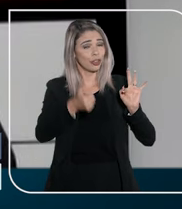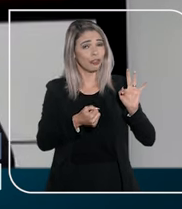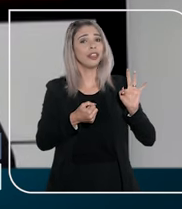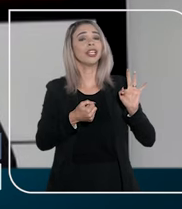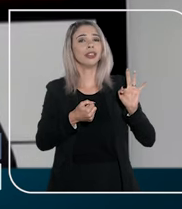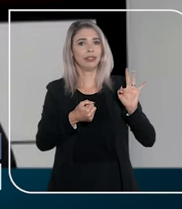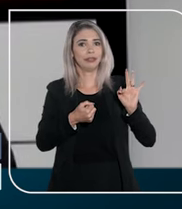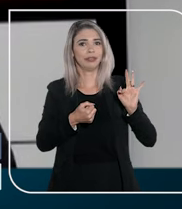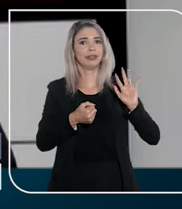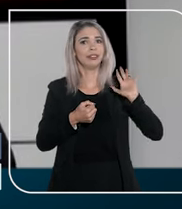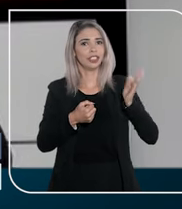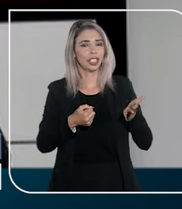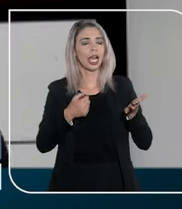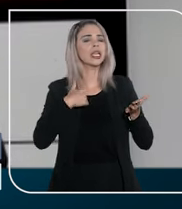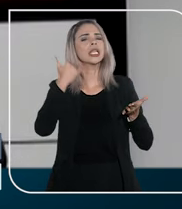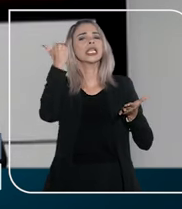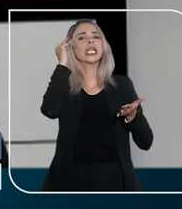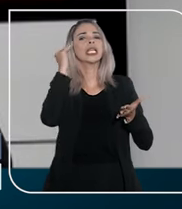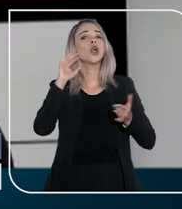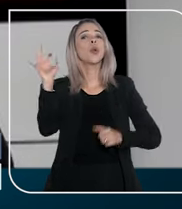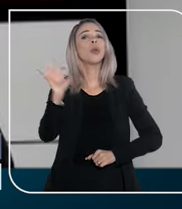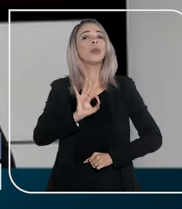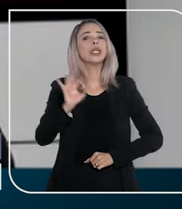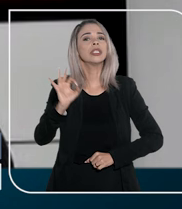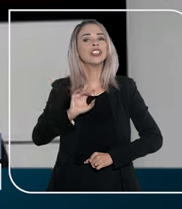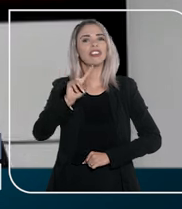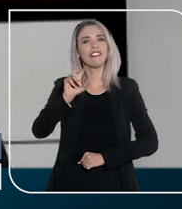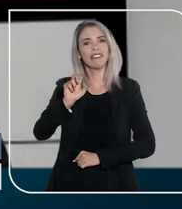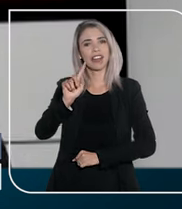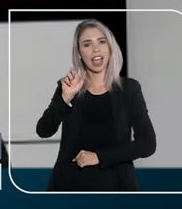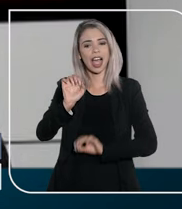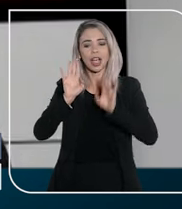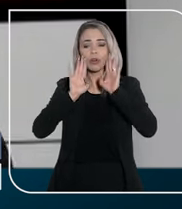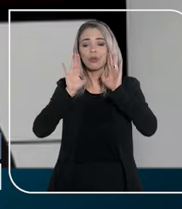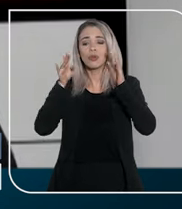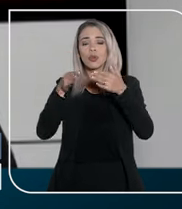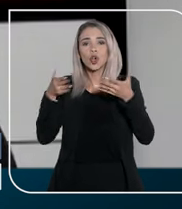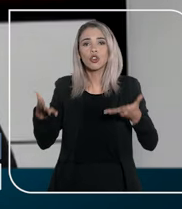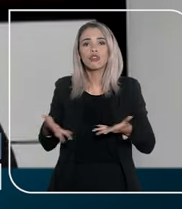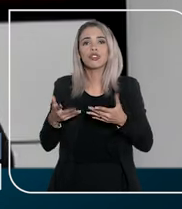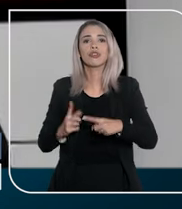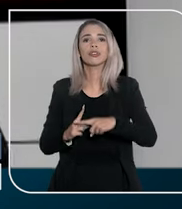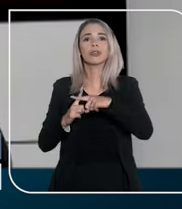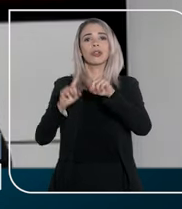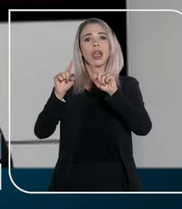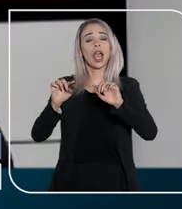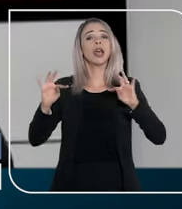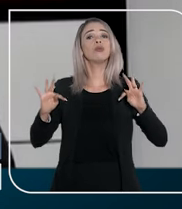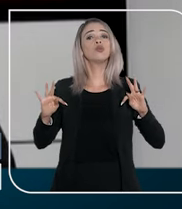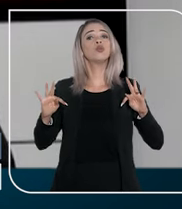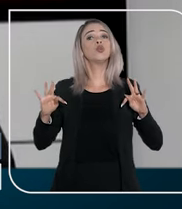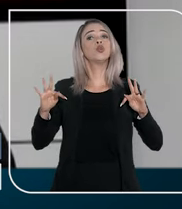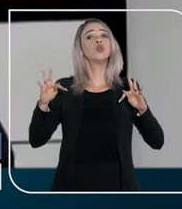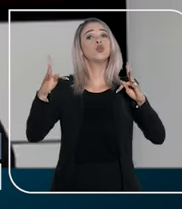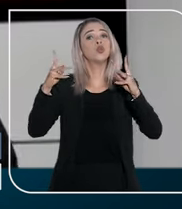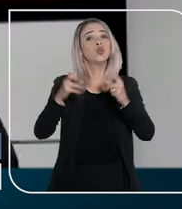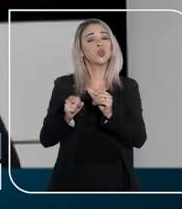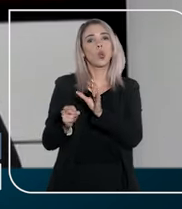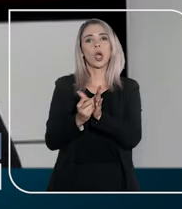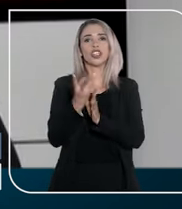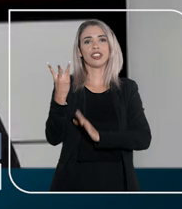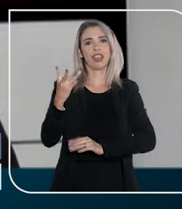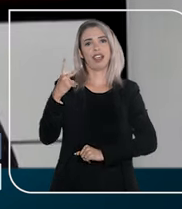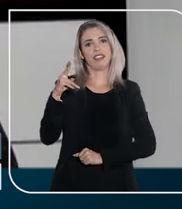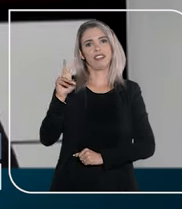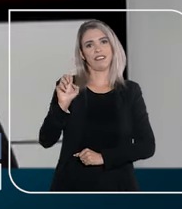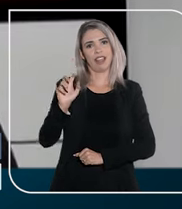eles interpretaram que o percentual de vagas destinadas à ação afirmativa, ele incide sobre a totalidade. Porque o